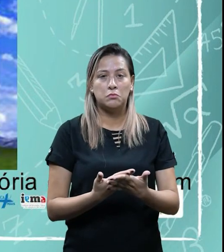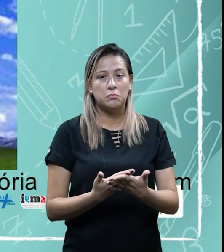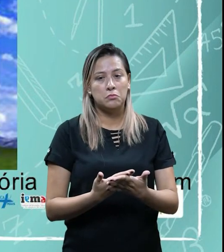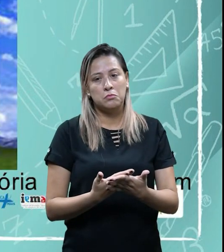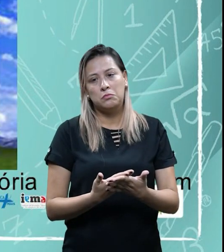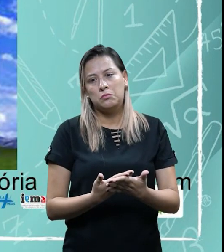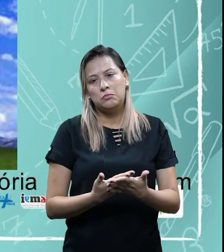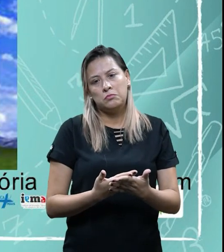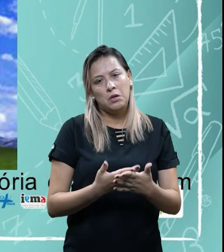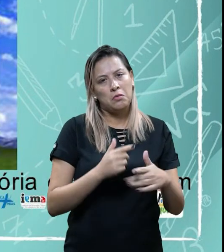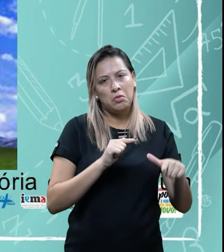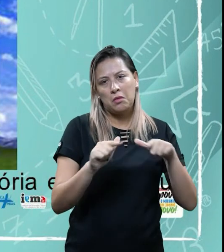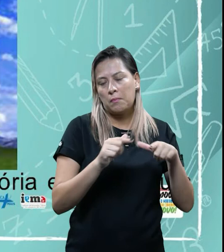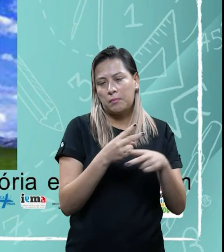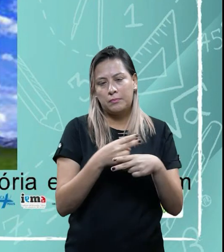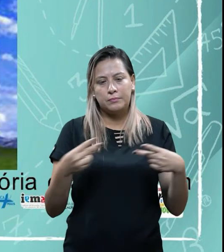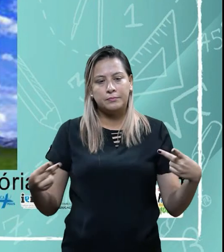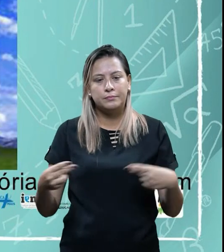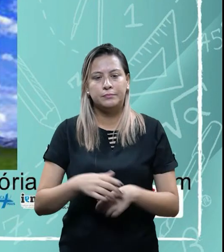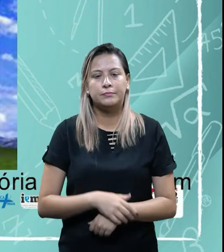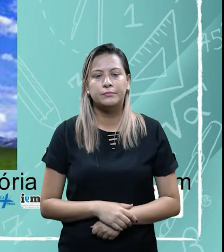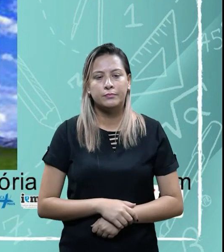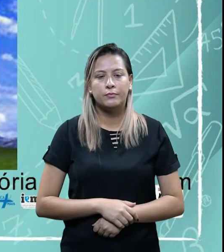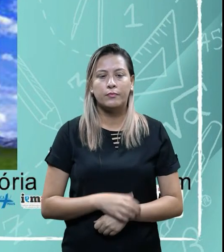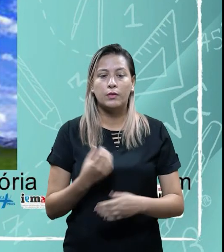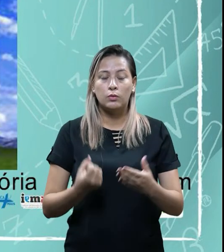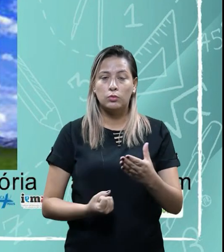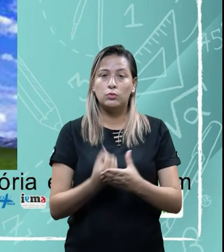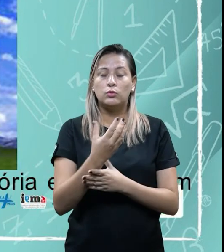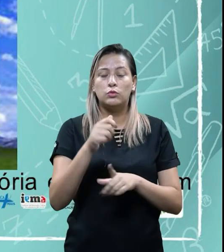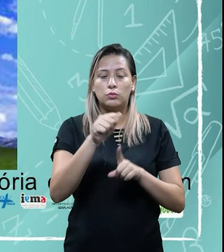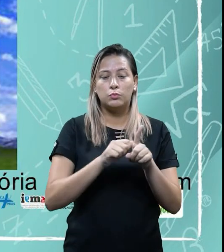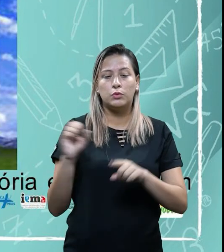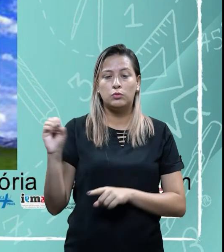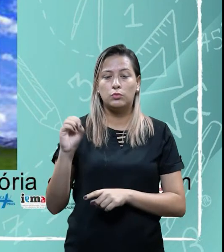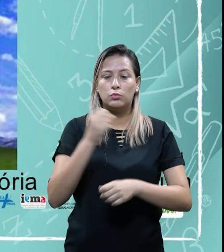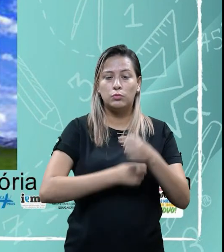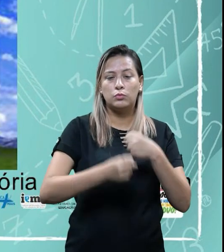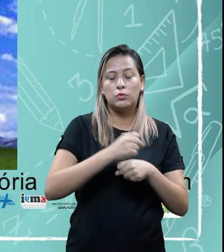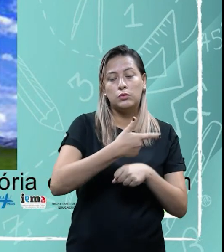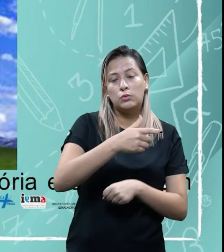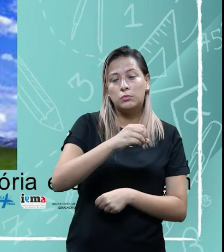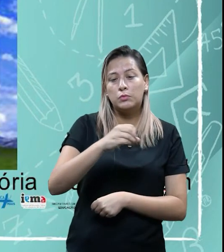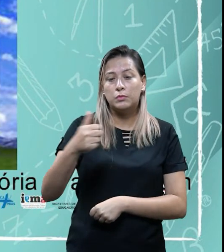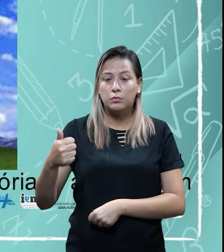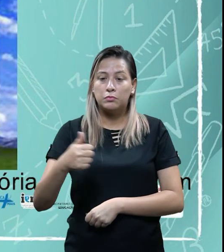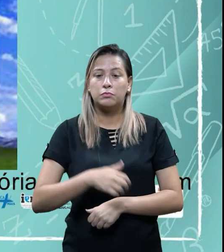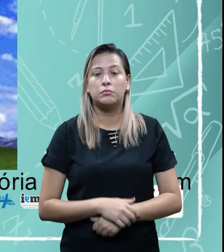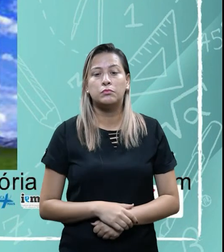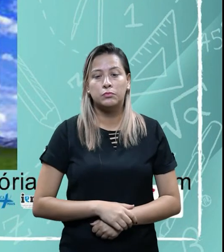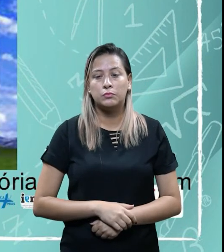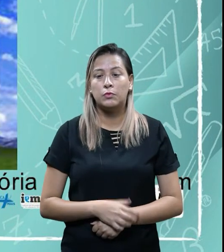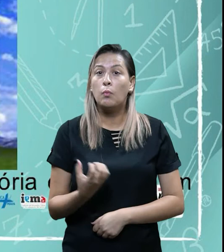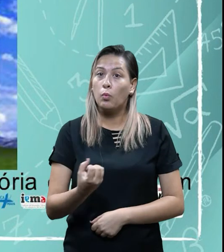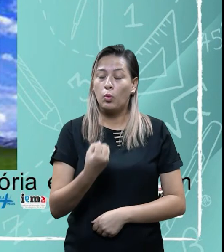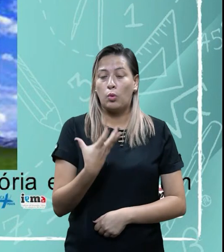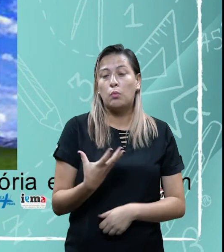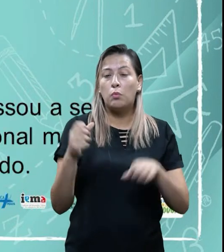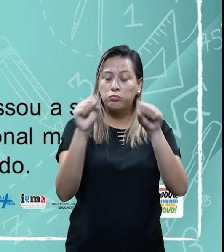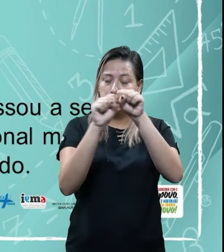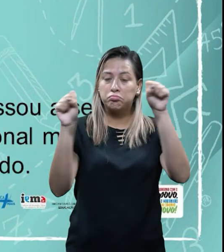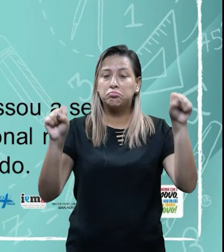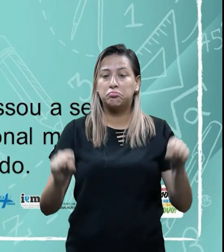variadas atividades. Lançado em outubro de 2001, o sistema fez história e ainda é um dos mais utilizados no